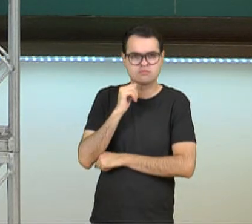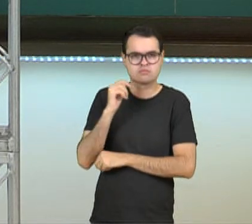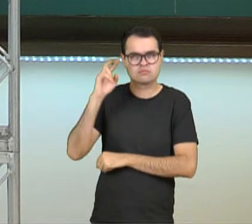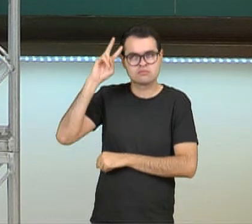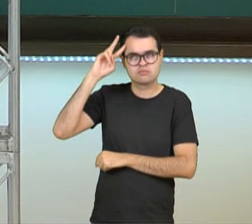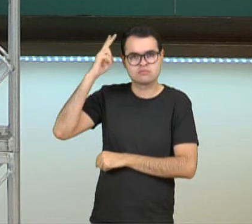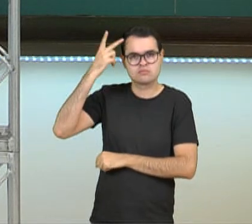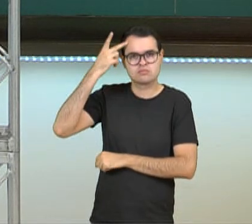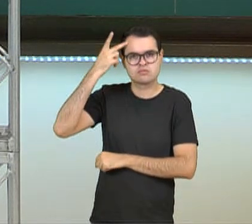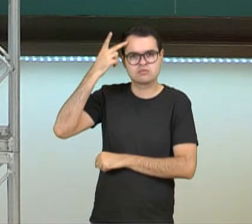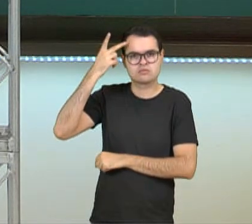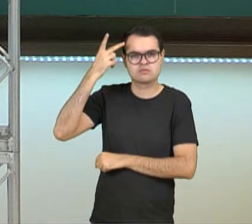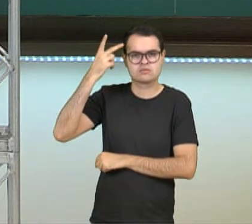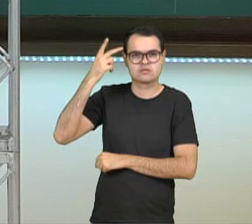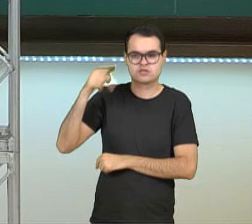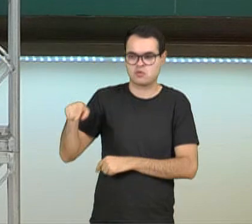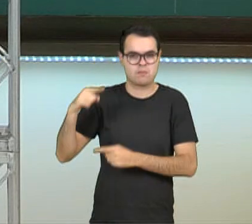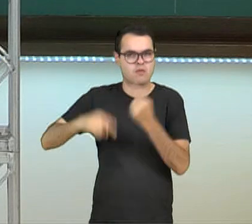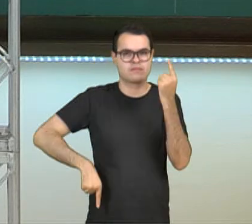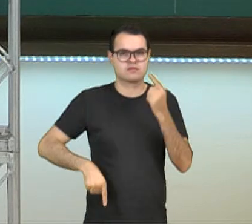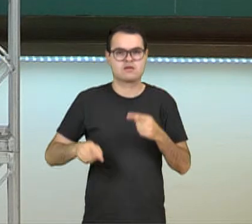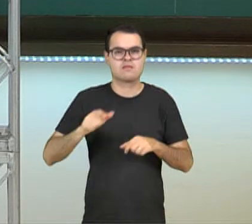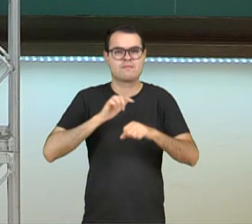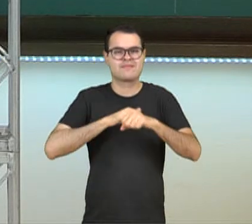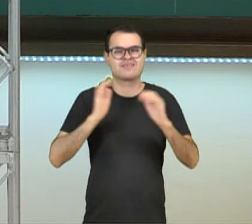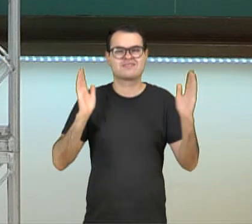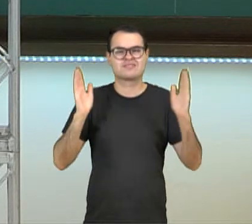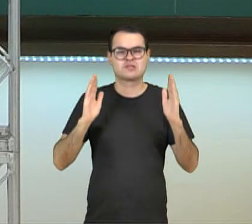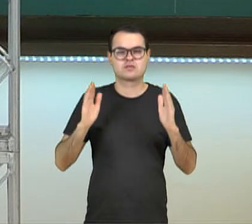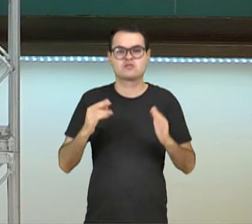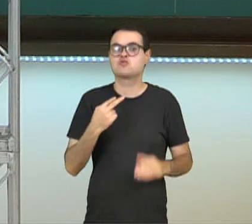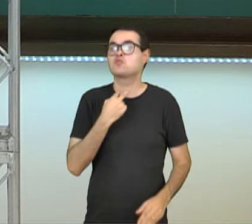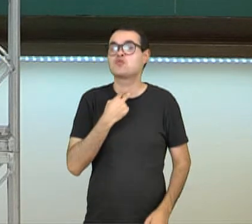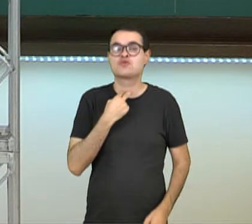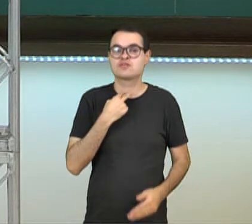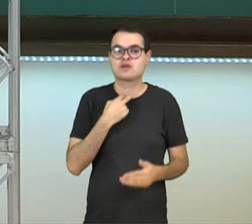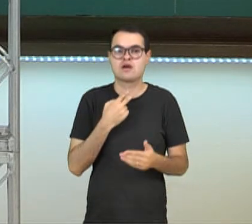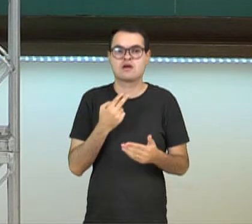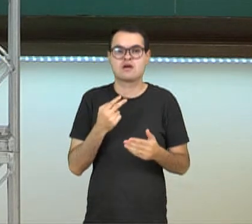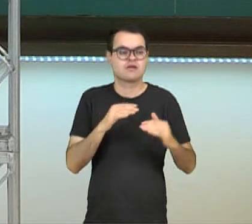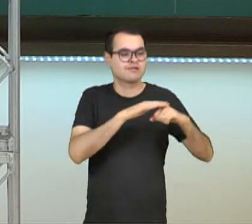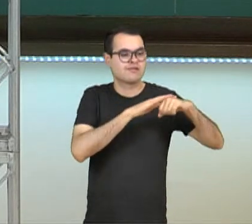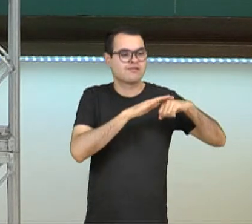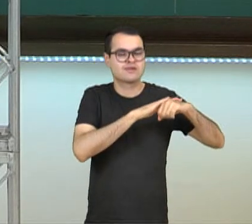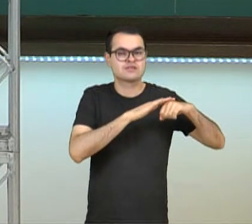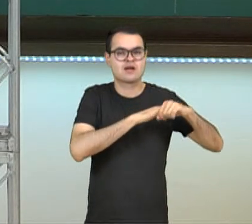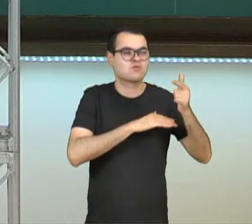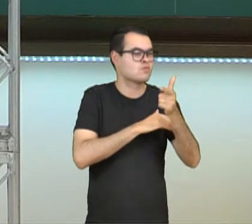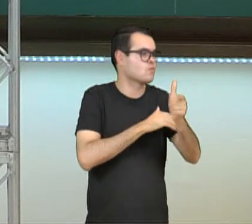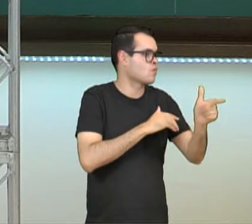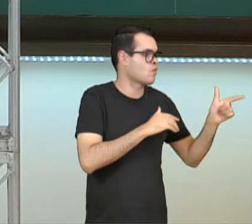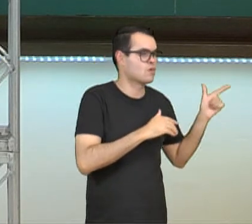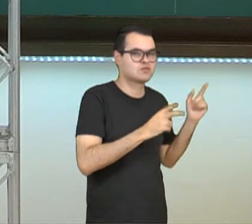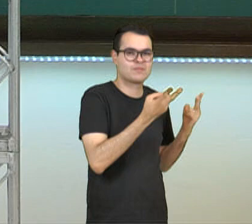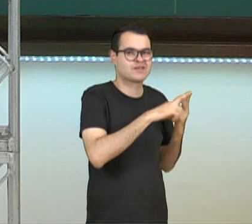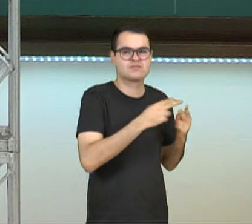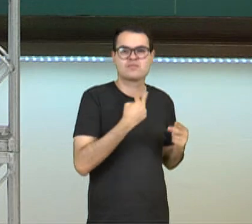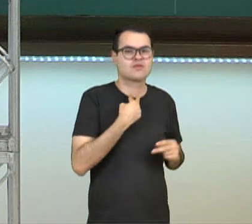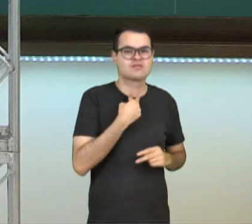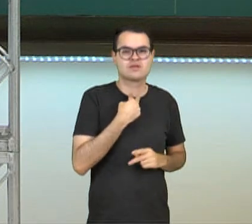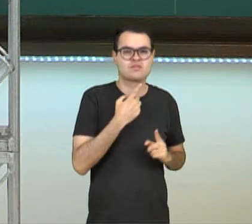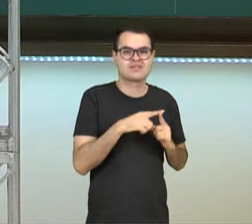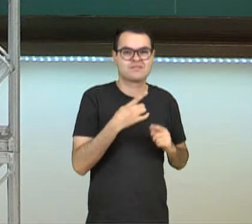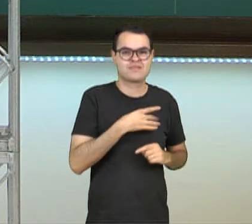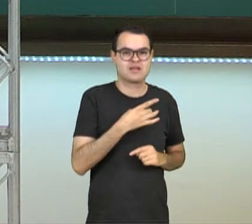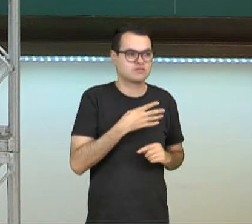Nelson Mandela, ele ficou ali todo o tempo lendo. Período que ele não podia nem, para você ter ideia, conversar com os outros presos. Porque eles tinham